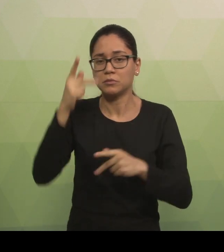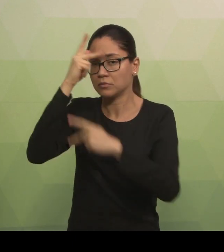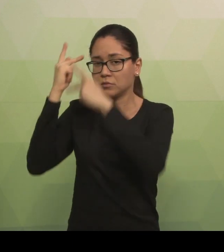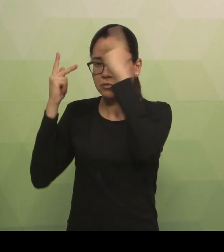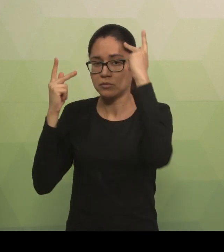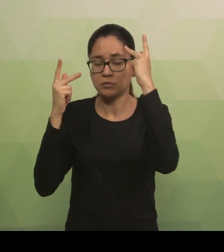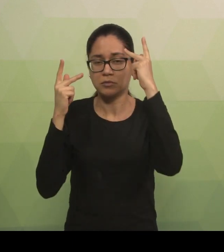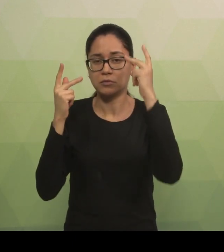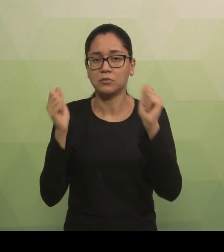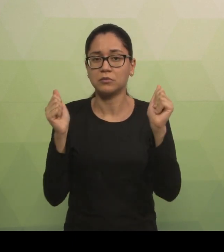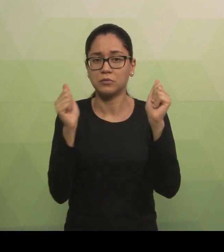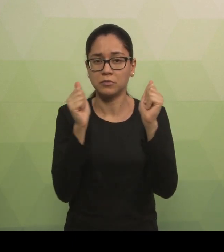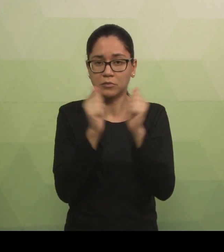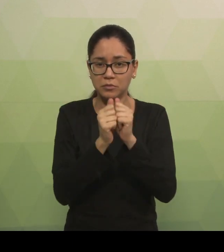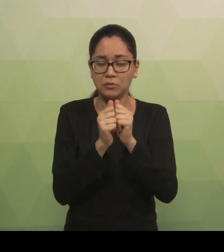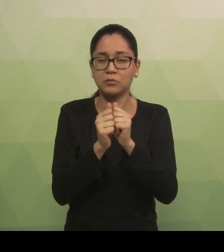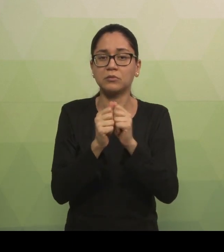humano.